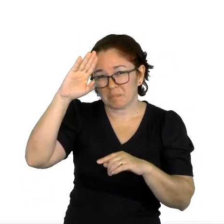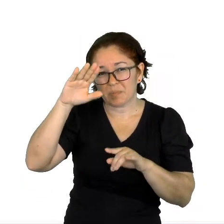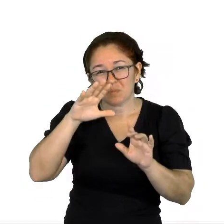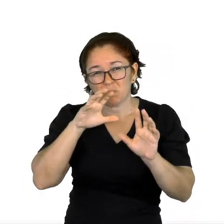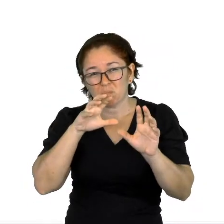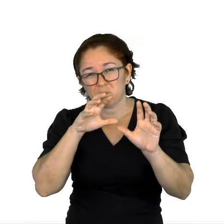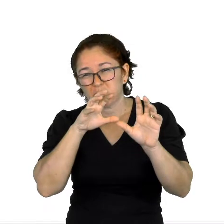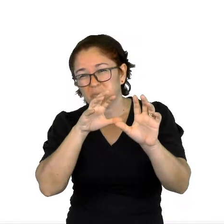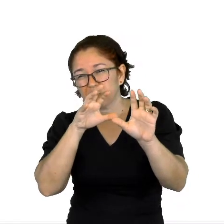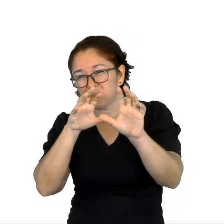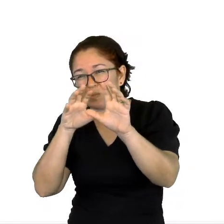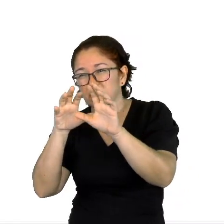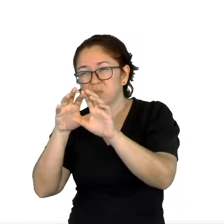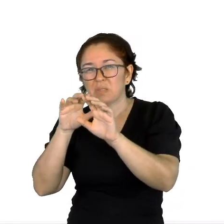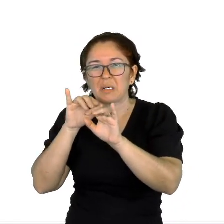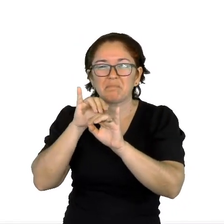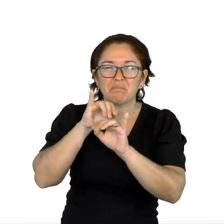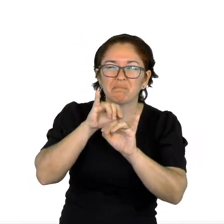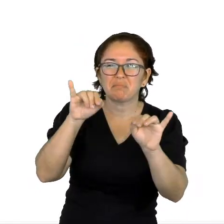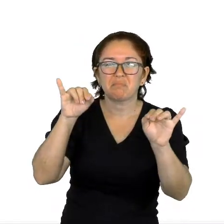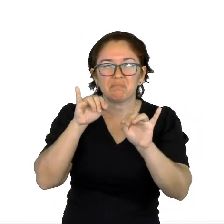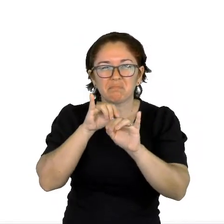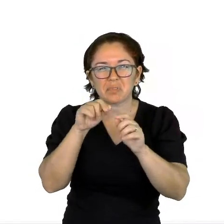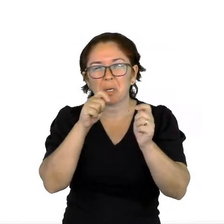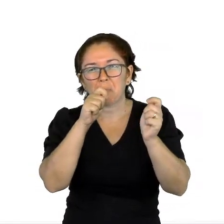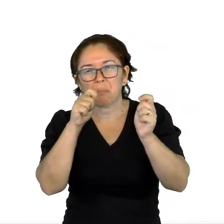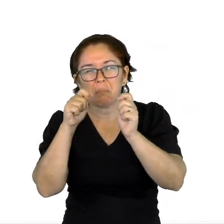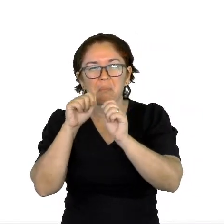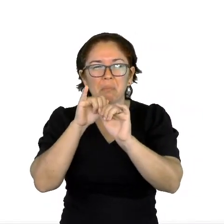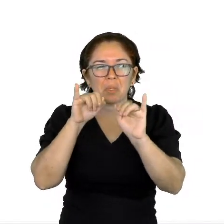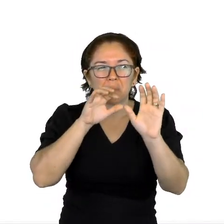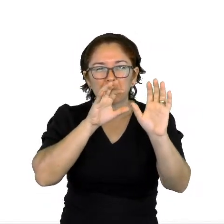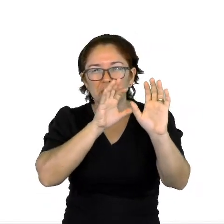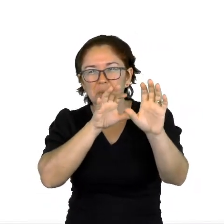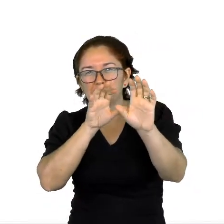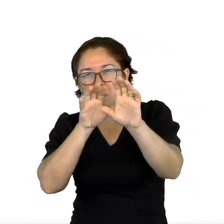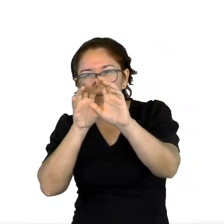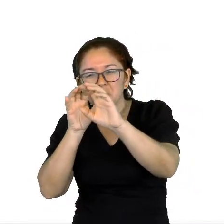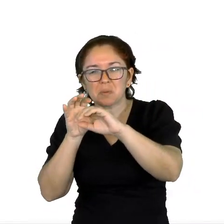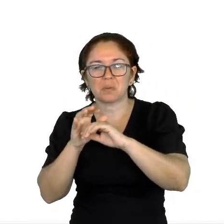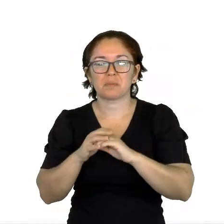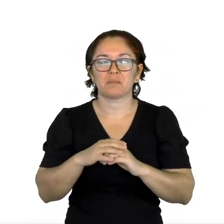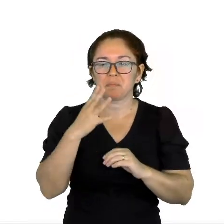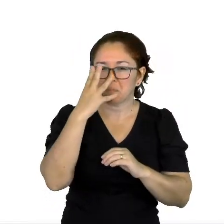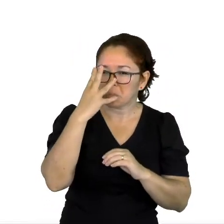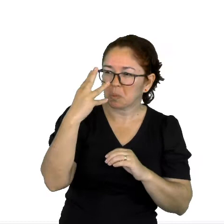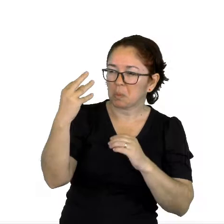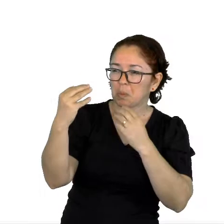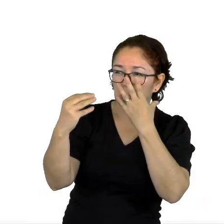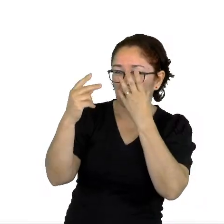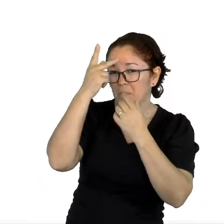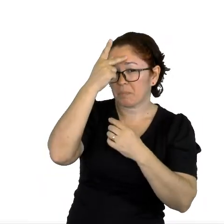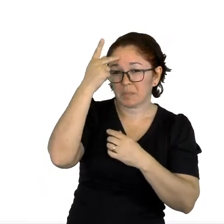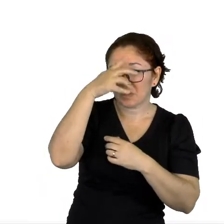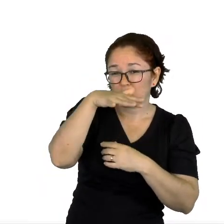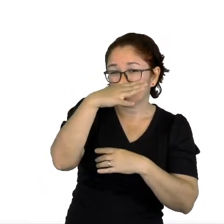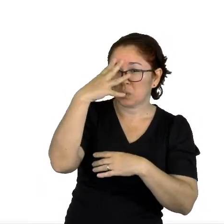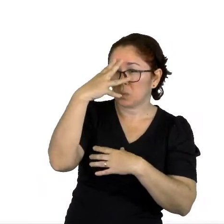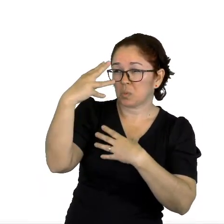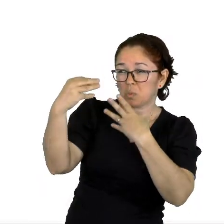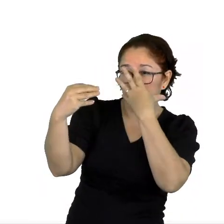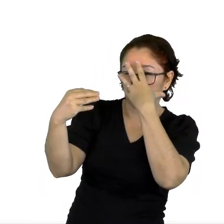propaganda institucionalizada quanto pelo aliciamento comunitário direto, realizado em pequenos